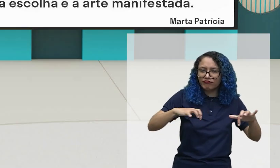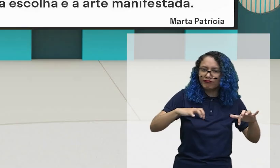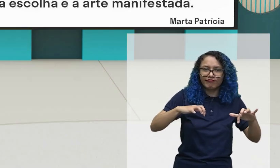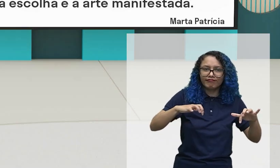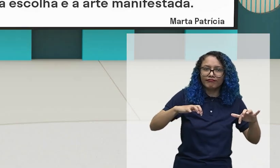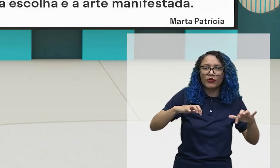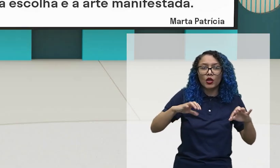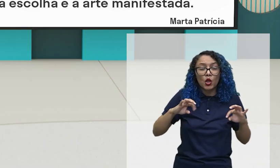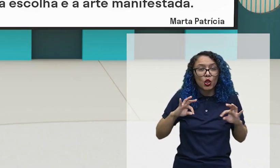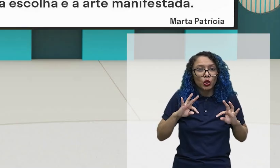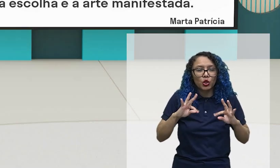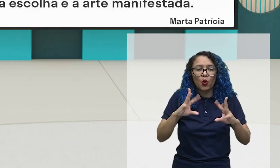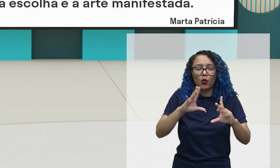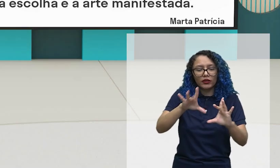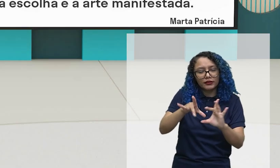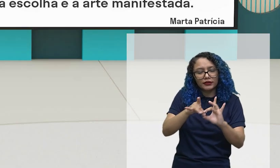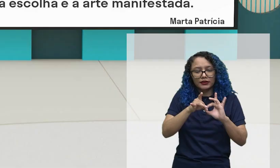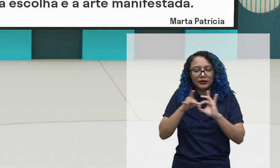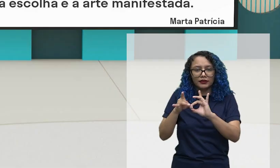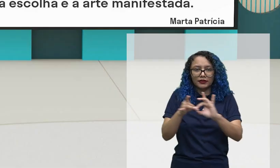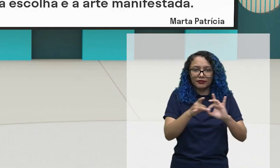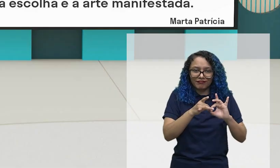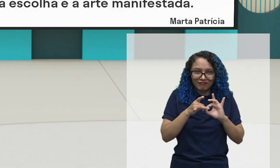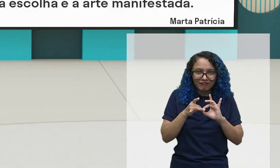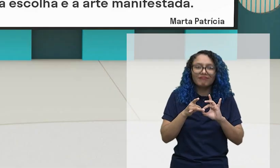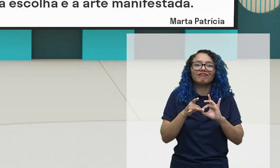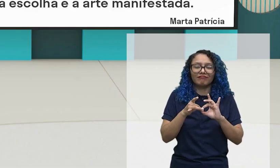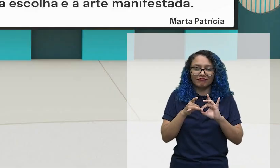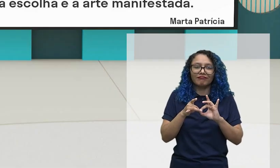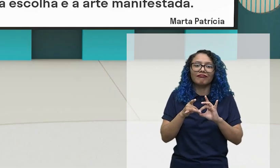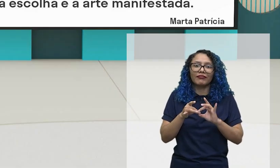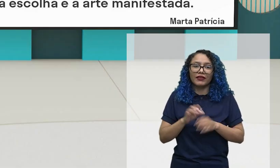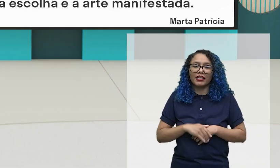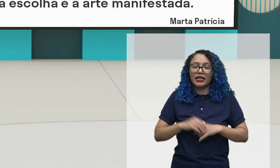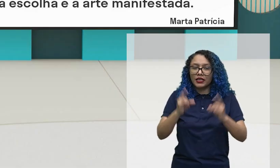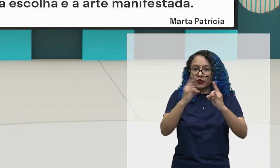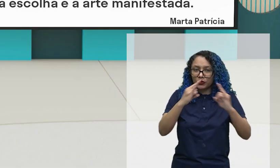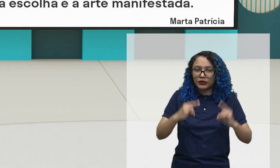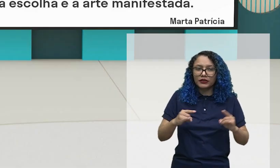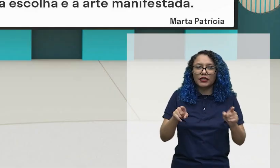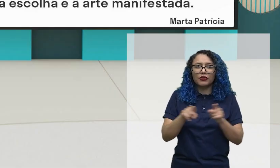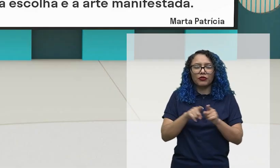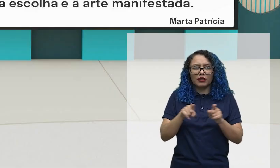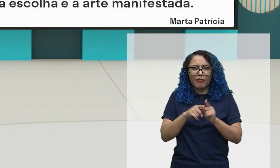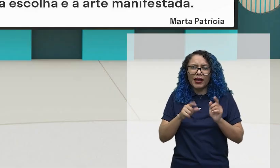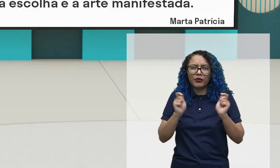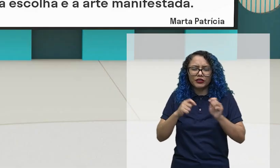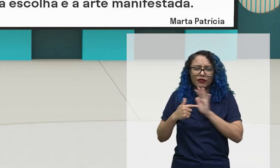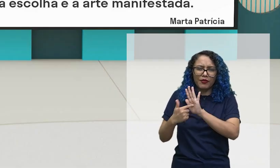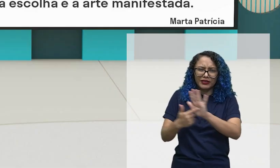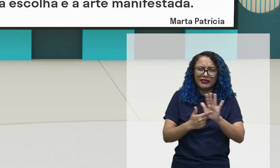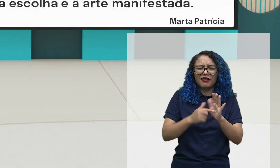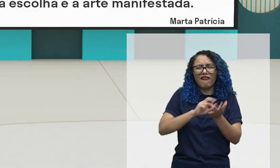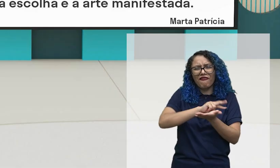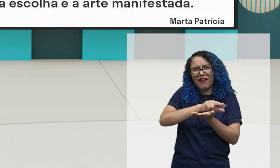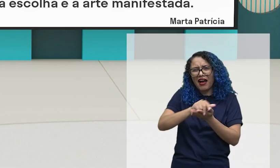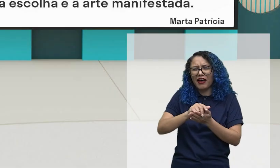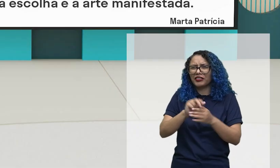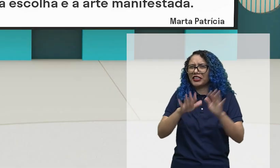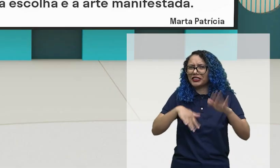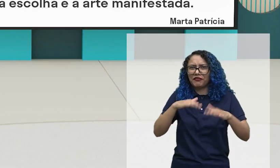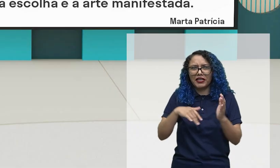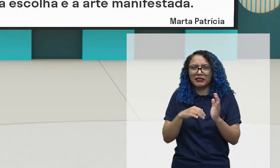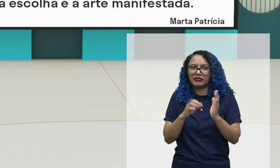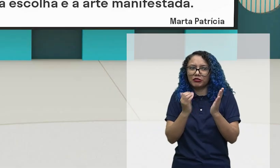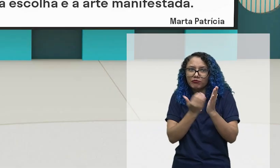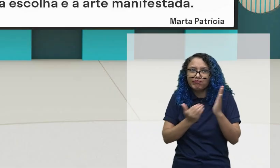essas linguagens elas não são separadas, todas se conversam. E assim como um circo, que traz tudo para a cena e